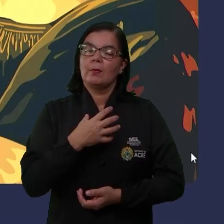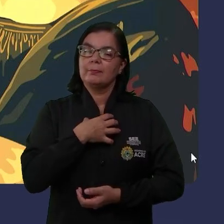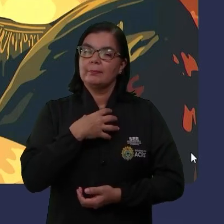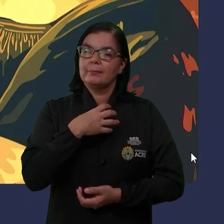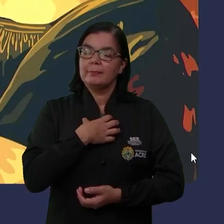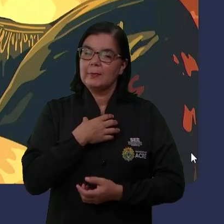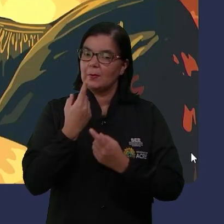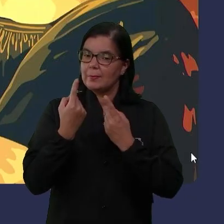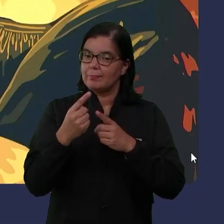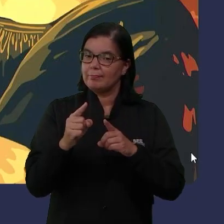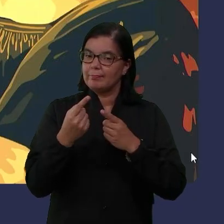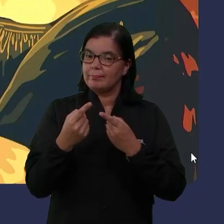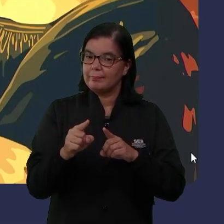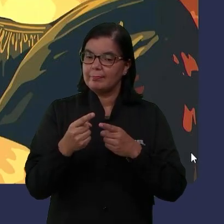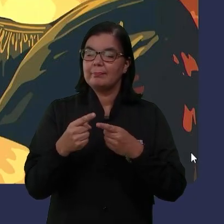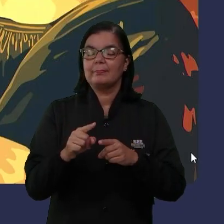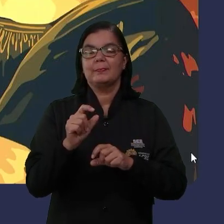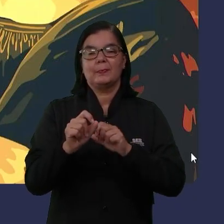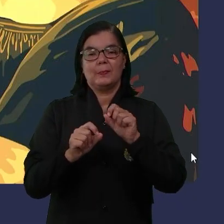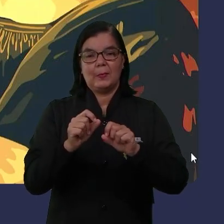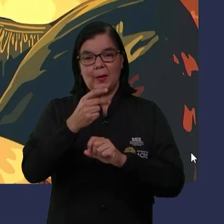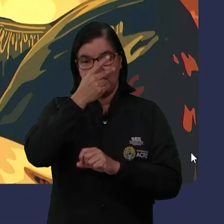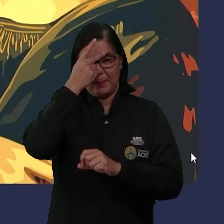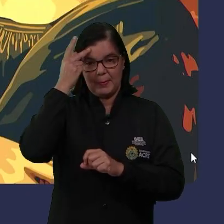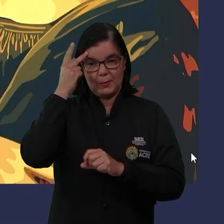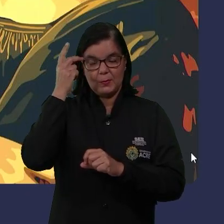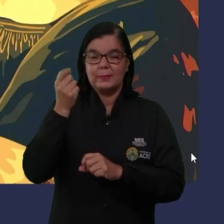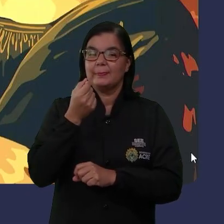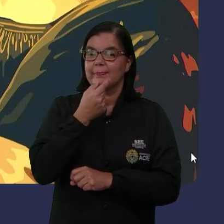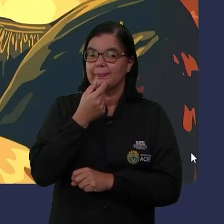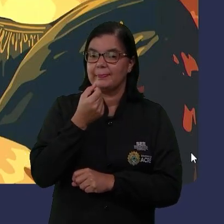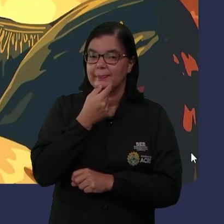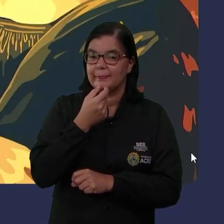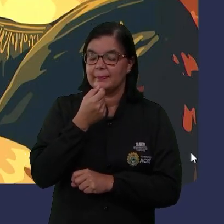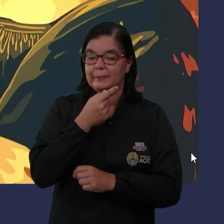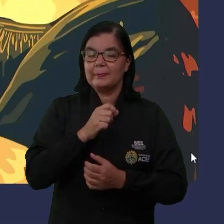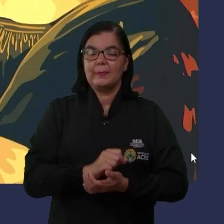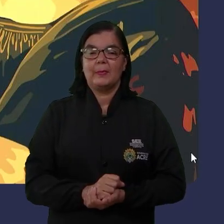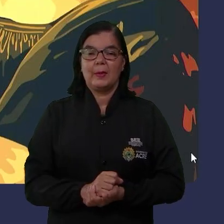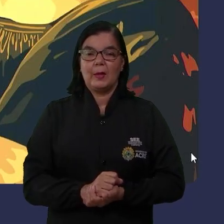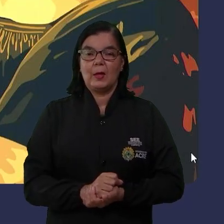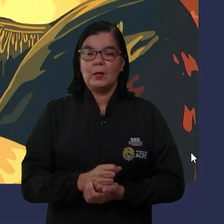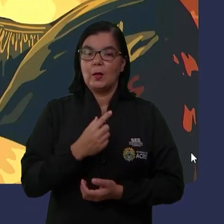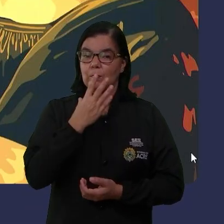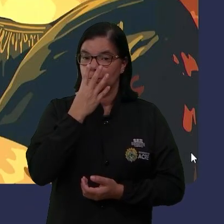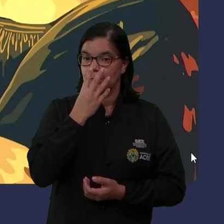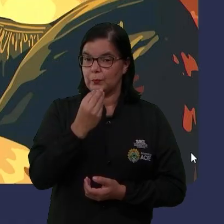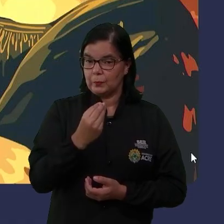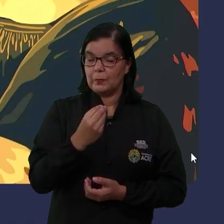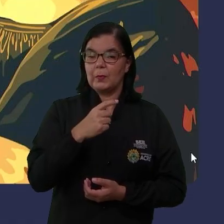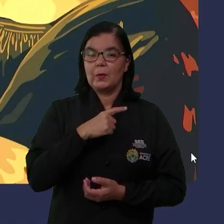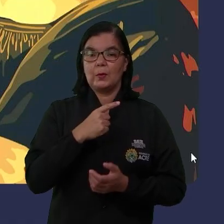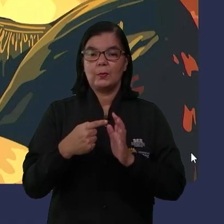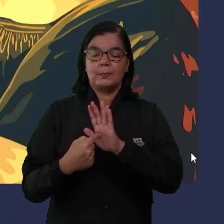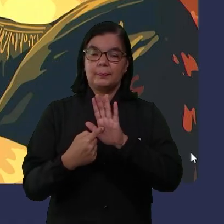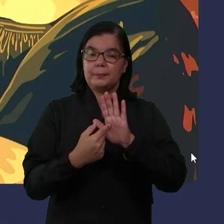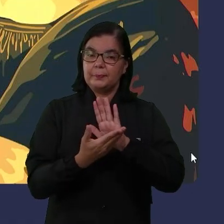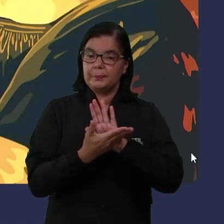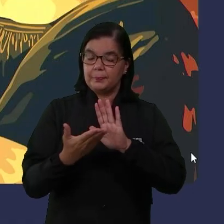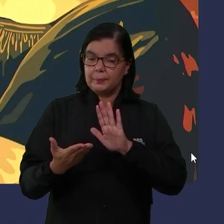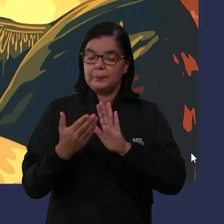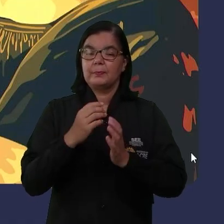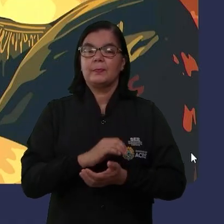essa provocação aí causada por quem fez essa paródia. Então, os retratos que eu vou trazer